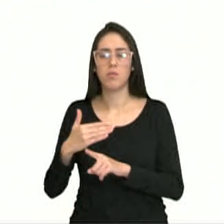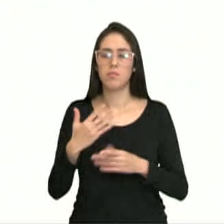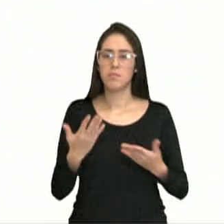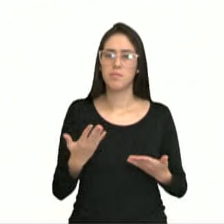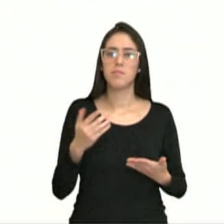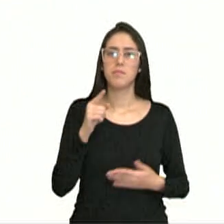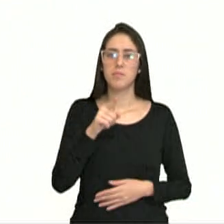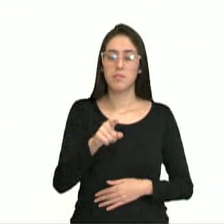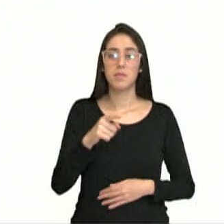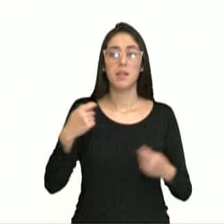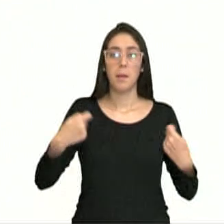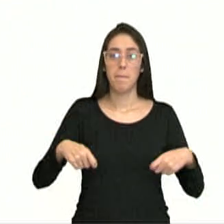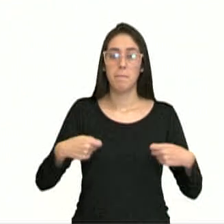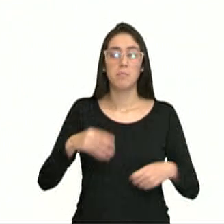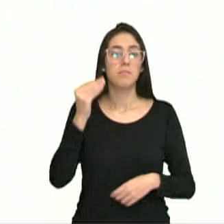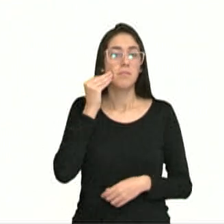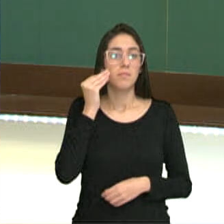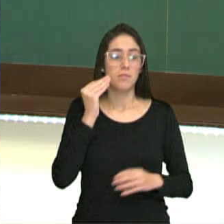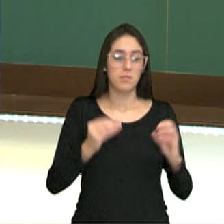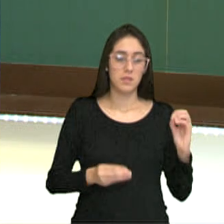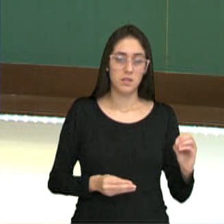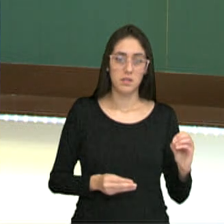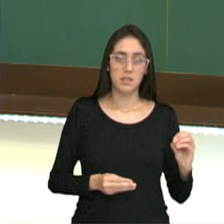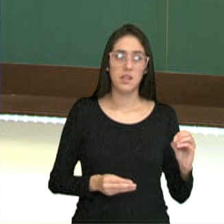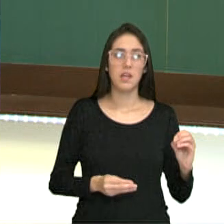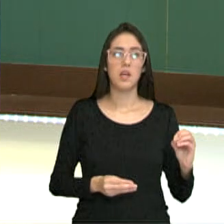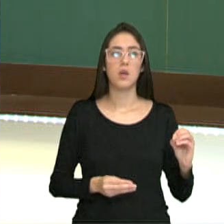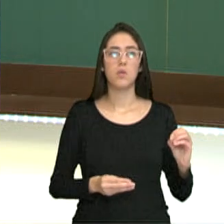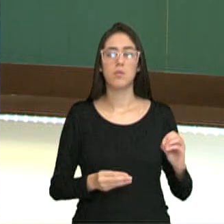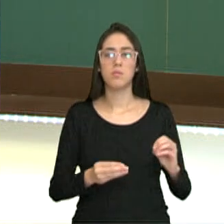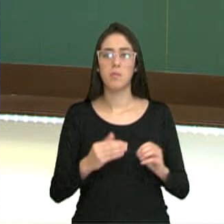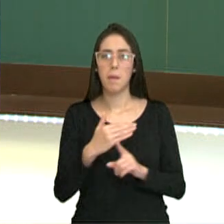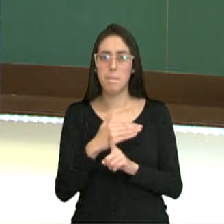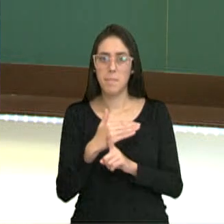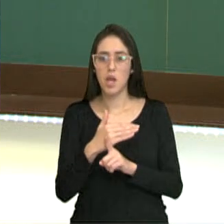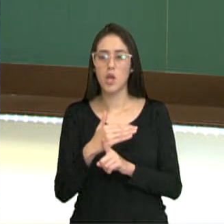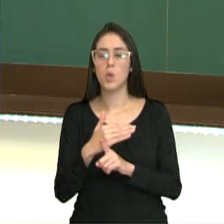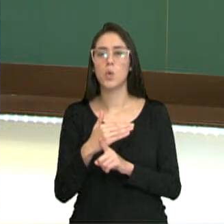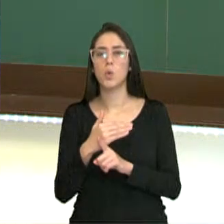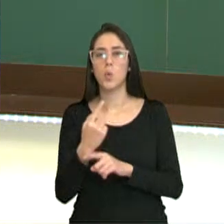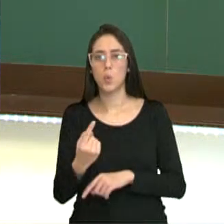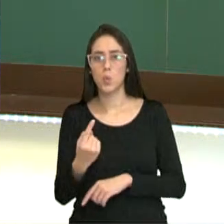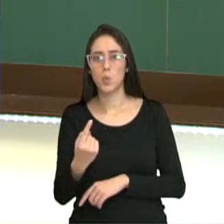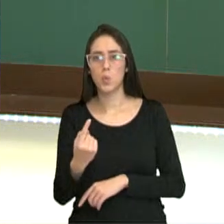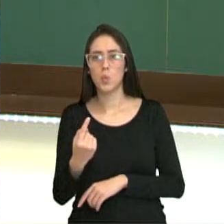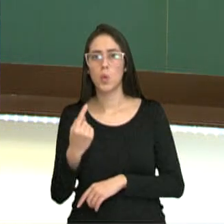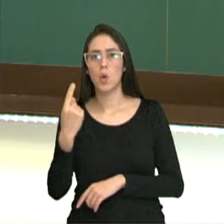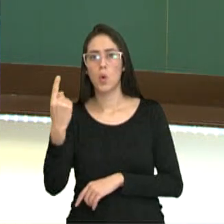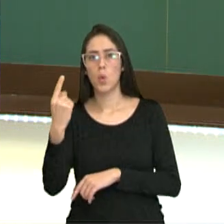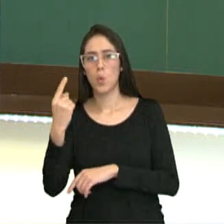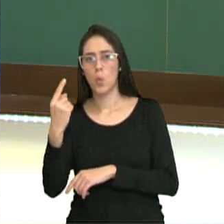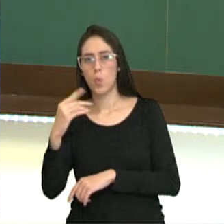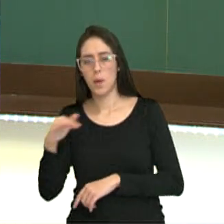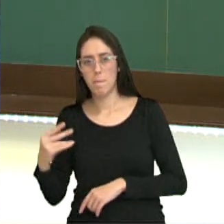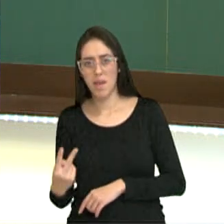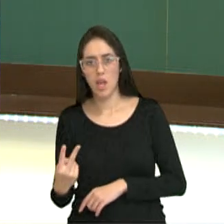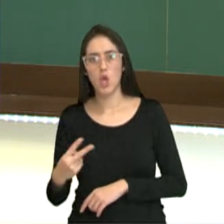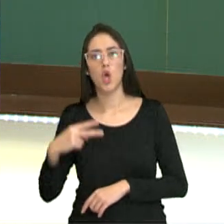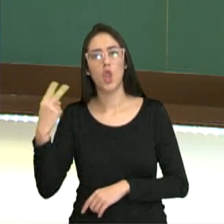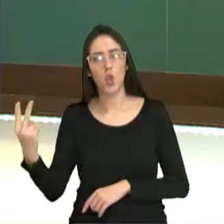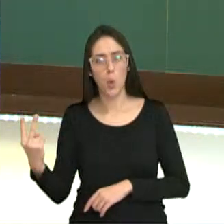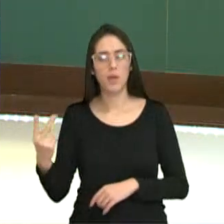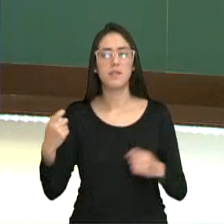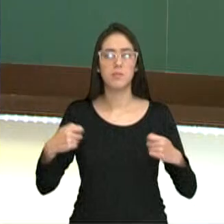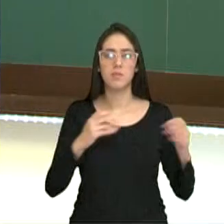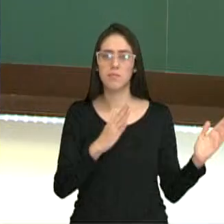que fazer de 0, meio, 1, 1,5 e 2 segundos, que é o intervalo